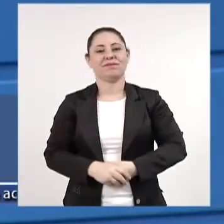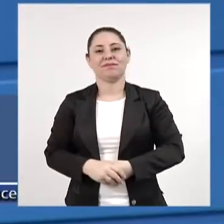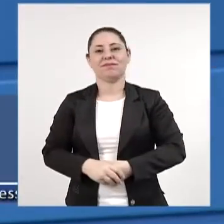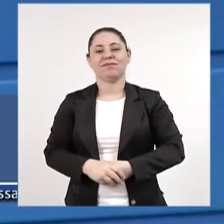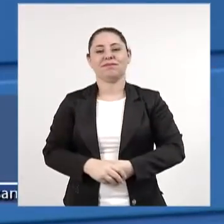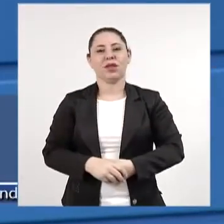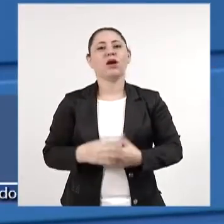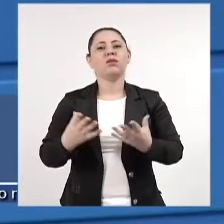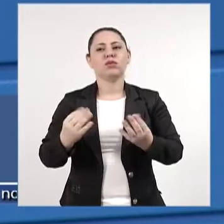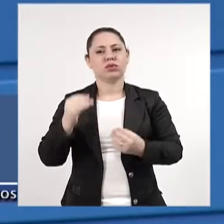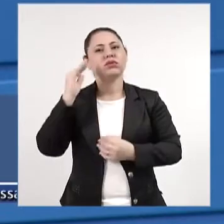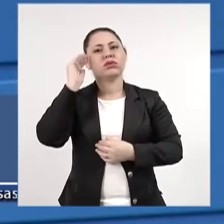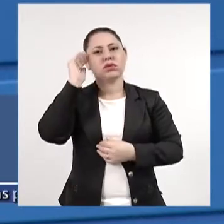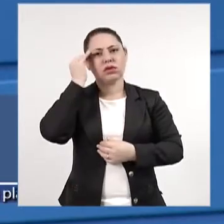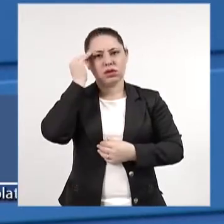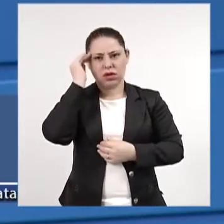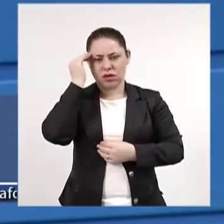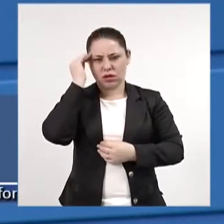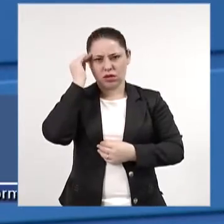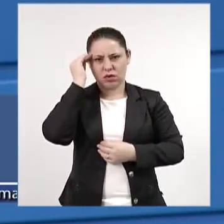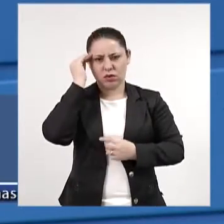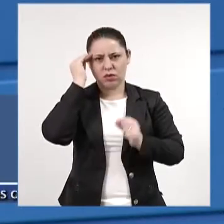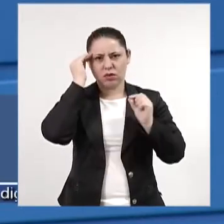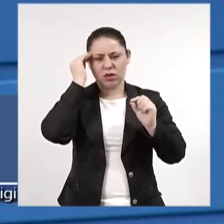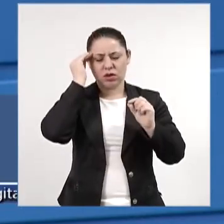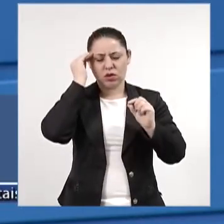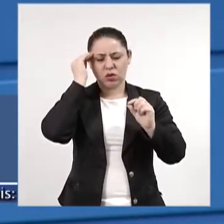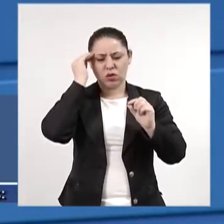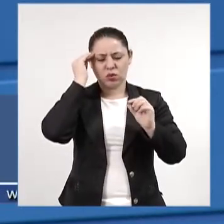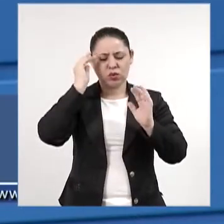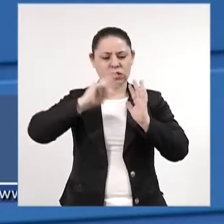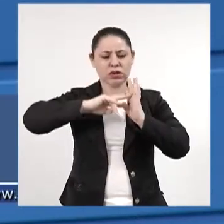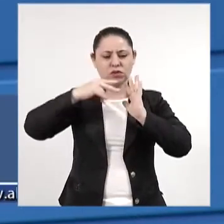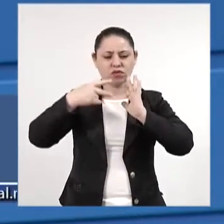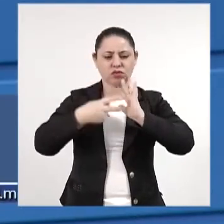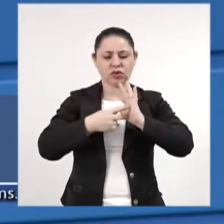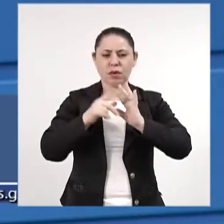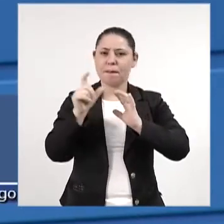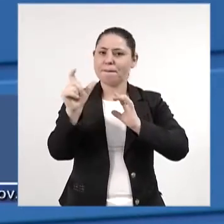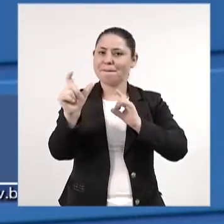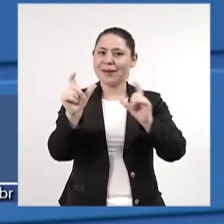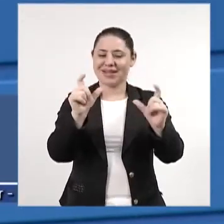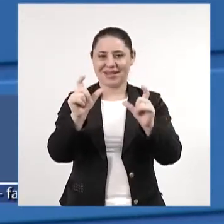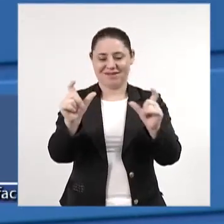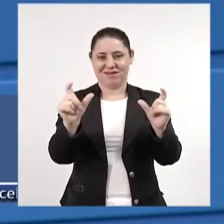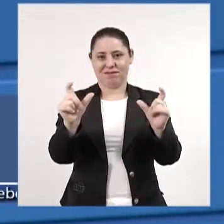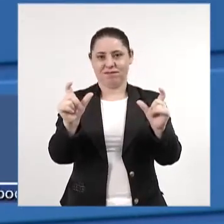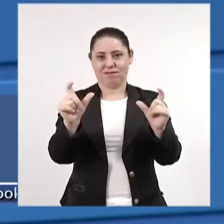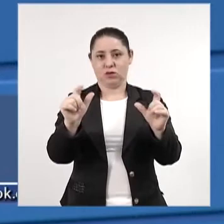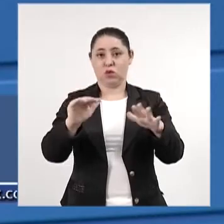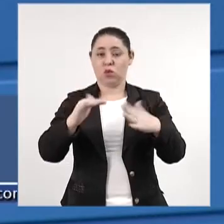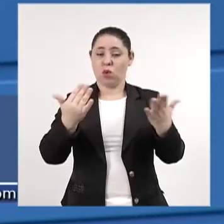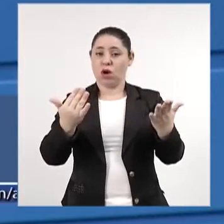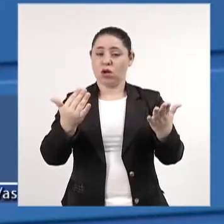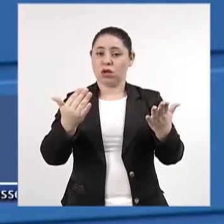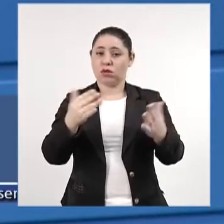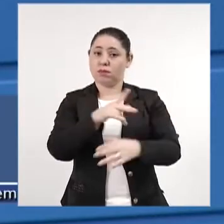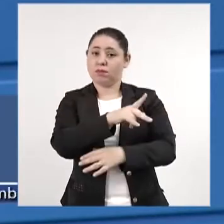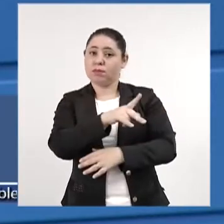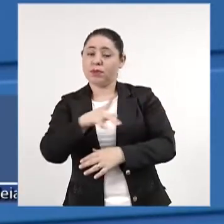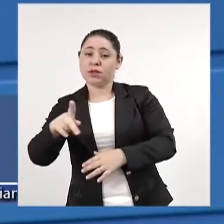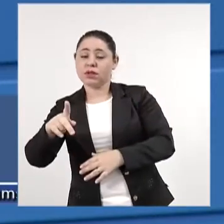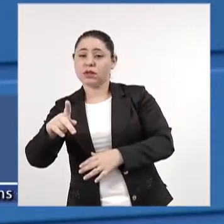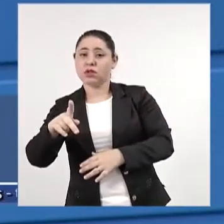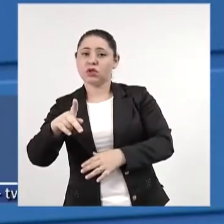muitos entenderam o sentido literal da palavra, quando, na verdade, o presidente chamou para